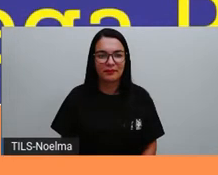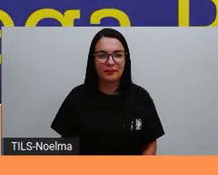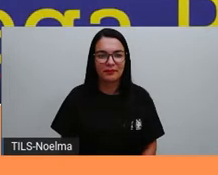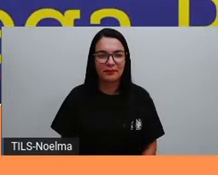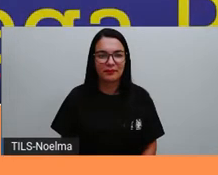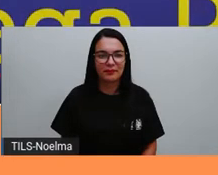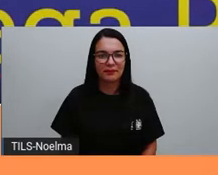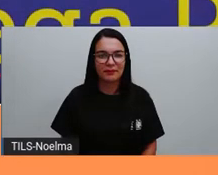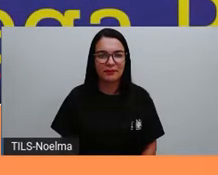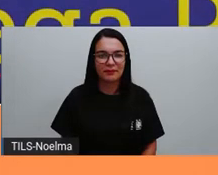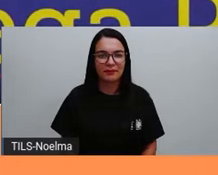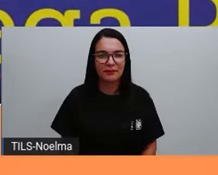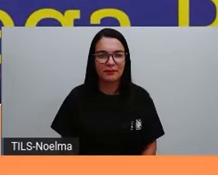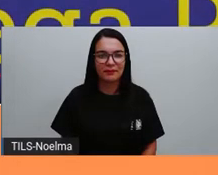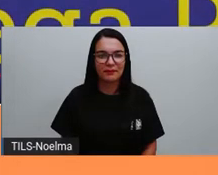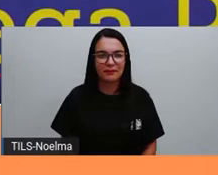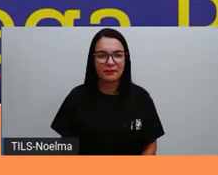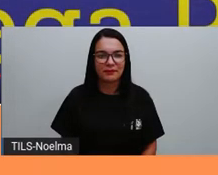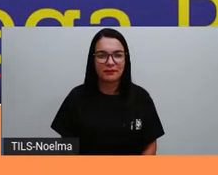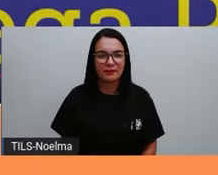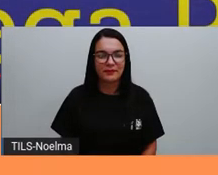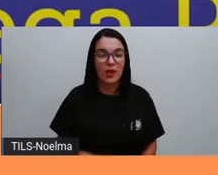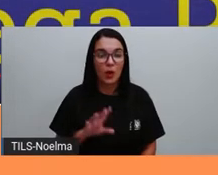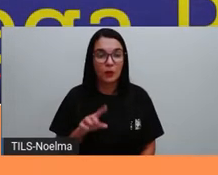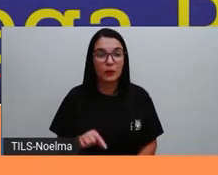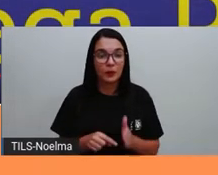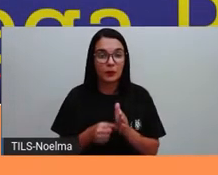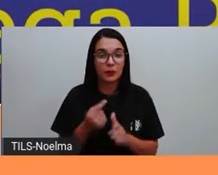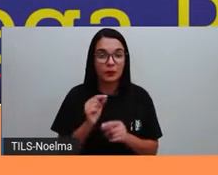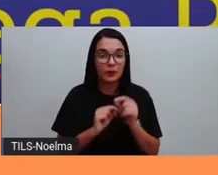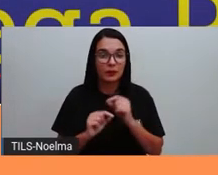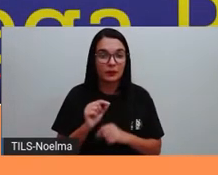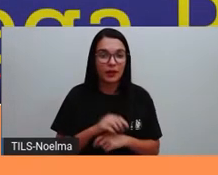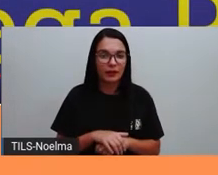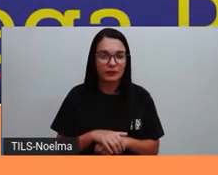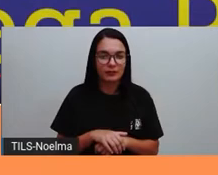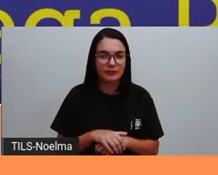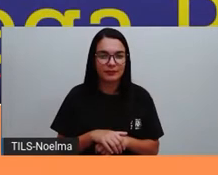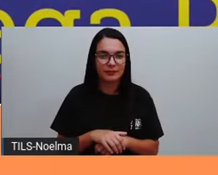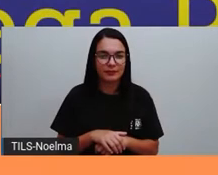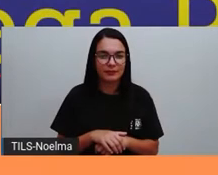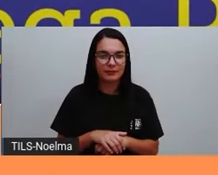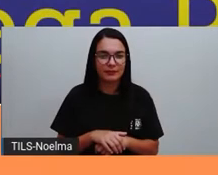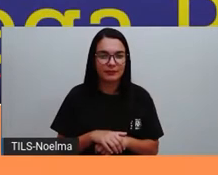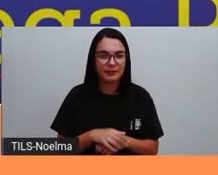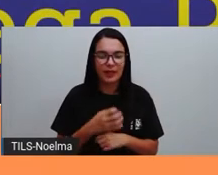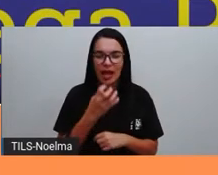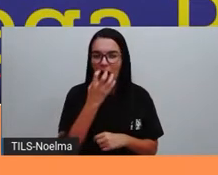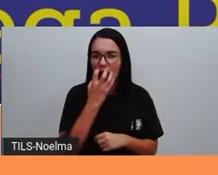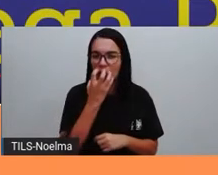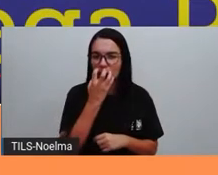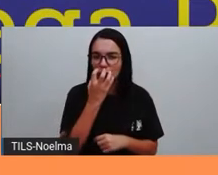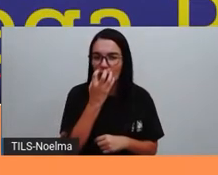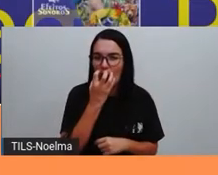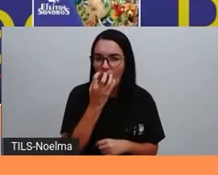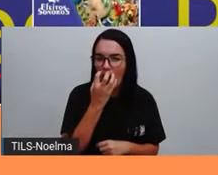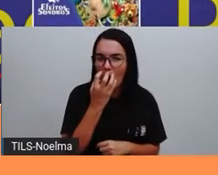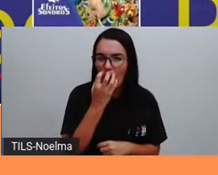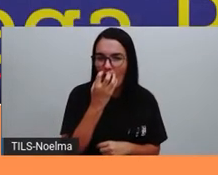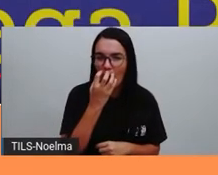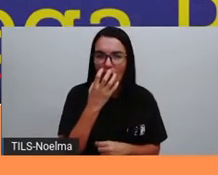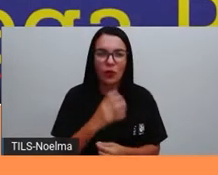E aí e esse som que apareceu antes parecia ser ali o som de um cachorro será